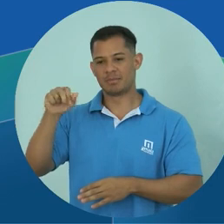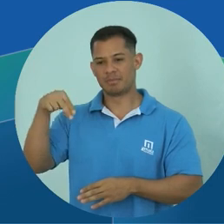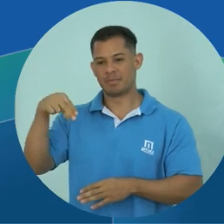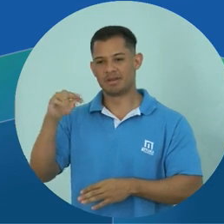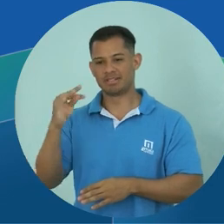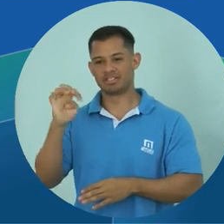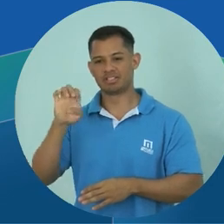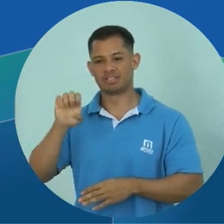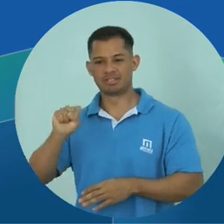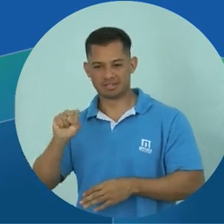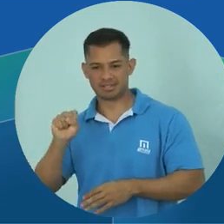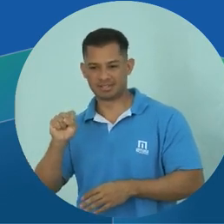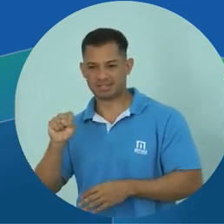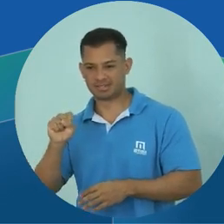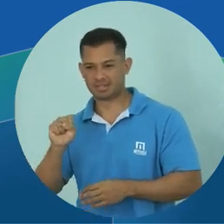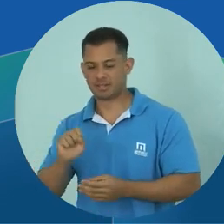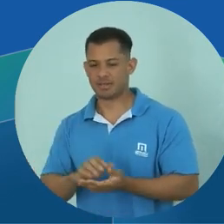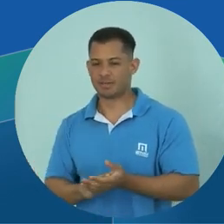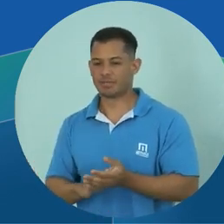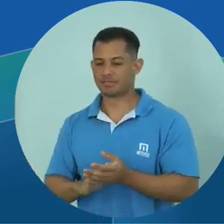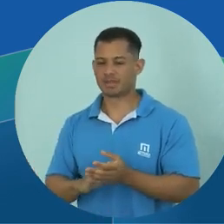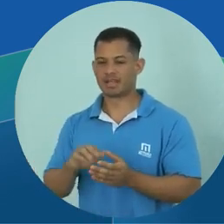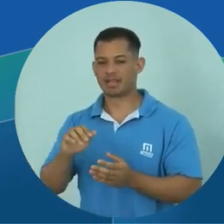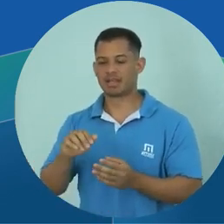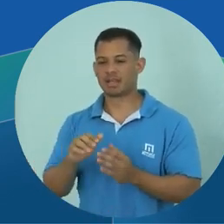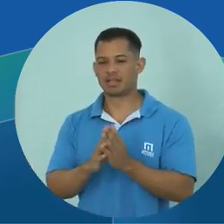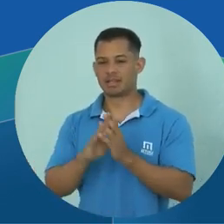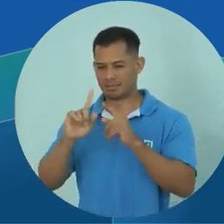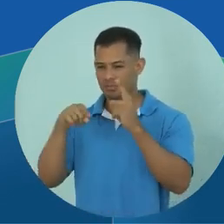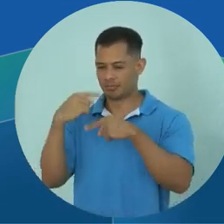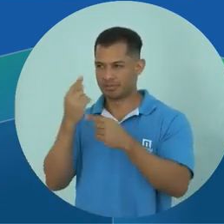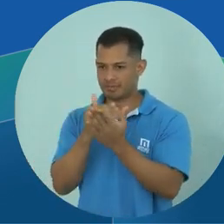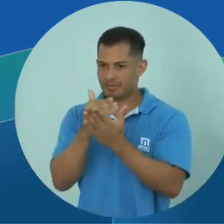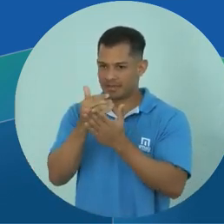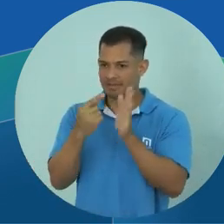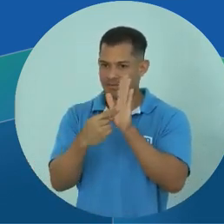entrar em detalhes aí na frente aí sobre essa metodologia.